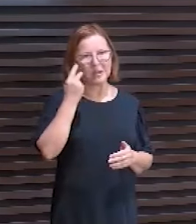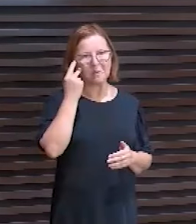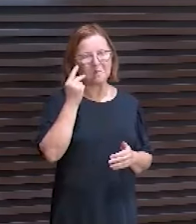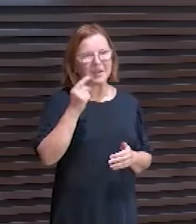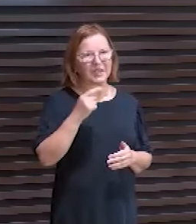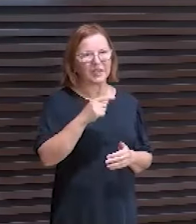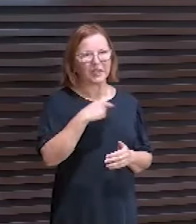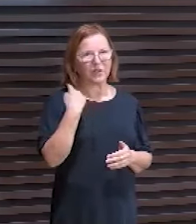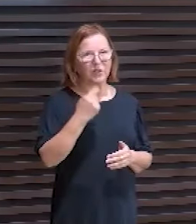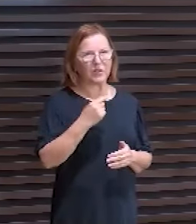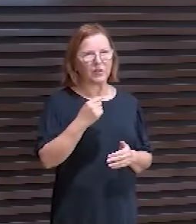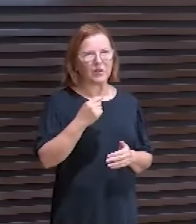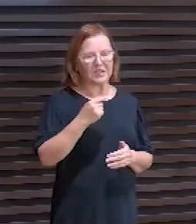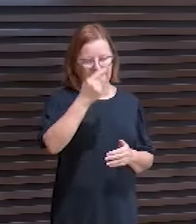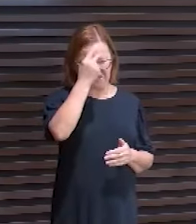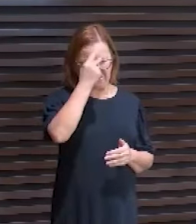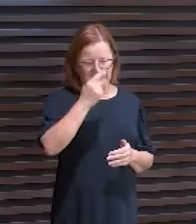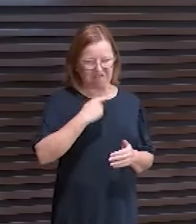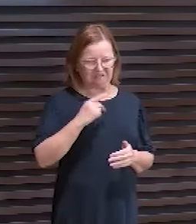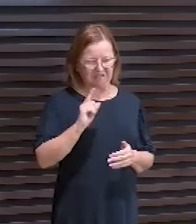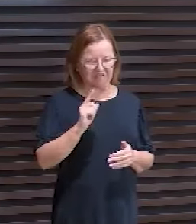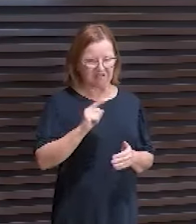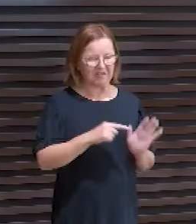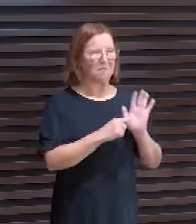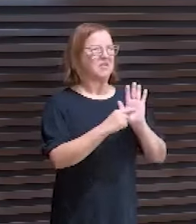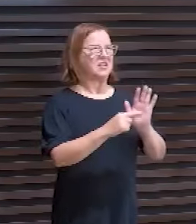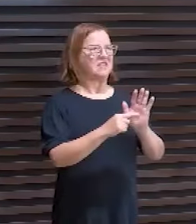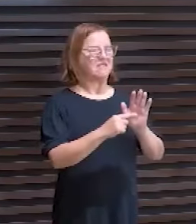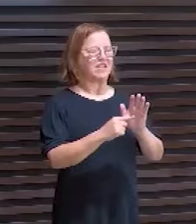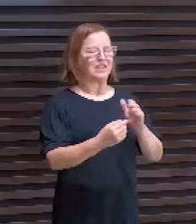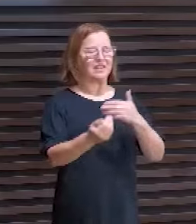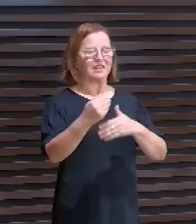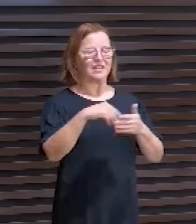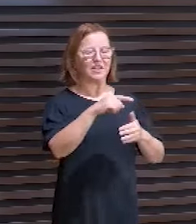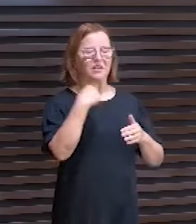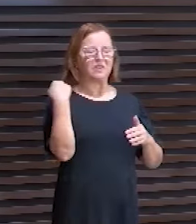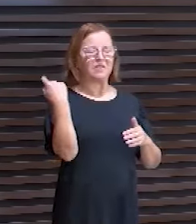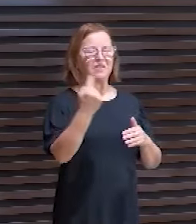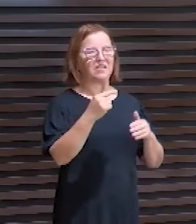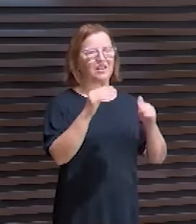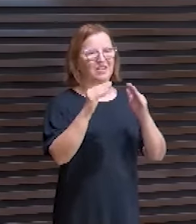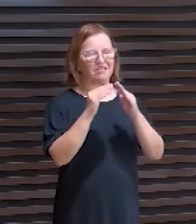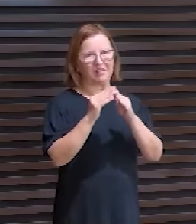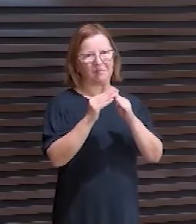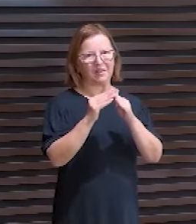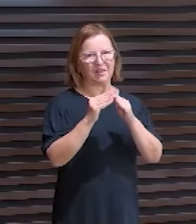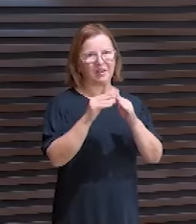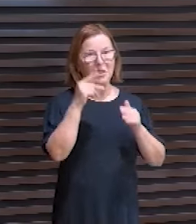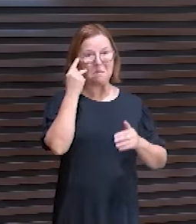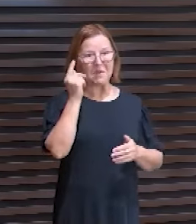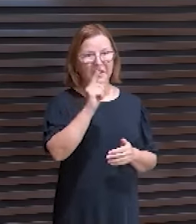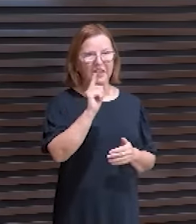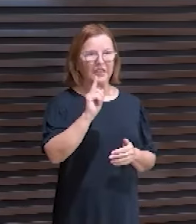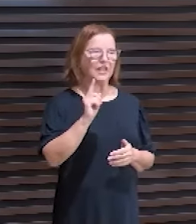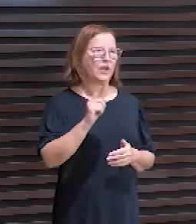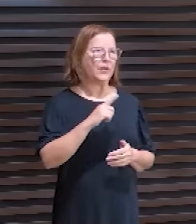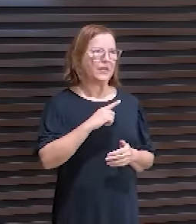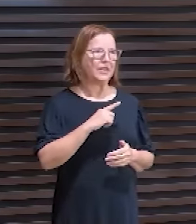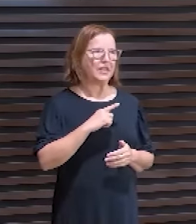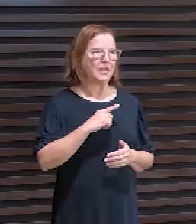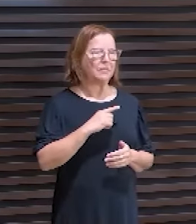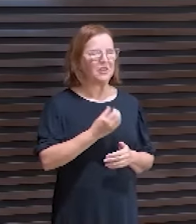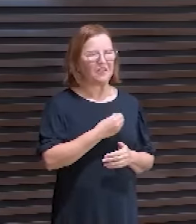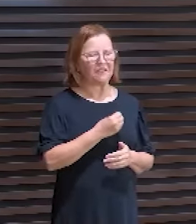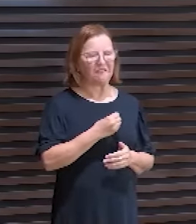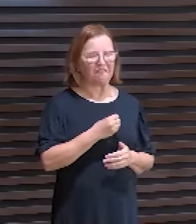dentro das nossas casas para que a gente não tenha vida Medíocre num casamento Medíocre criando